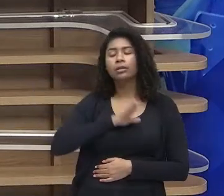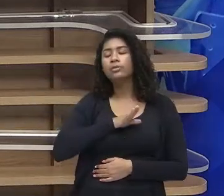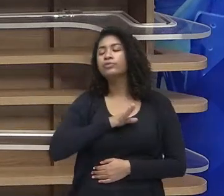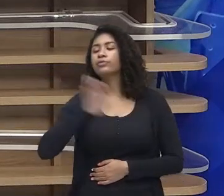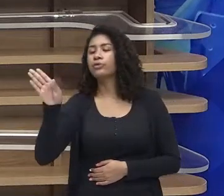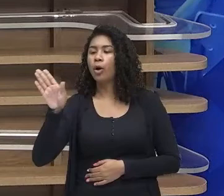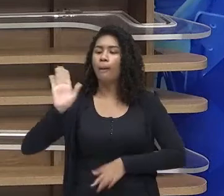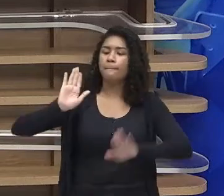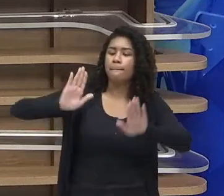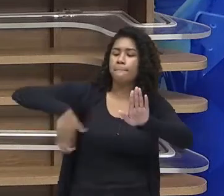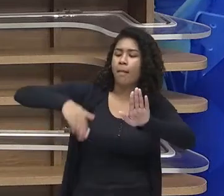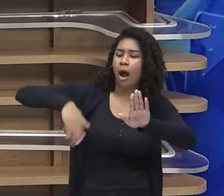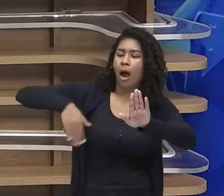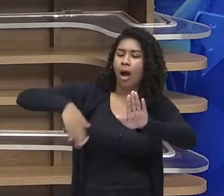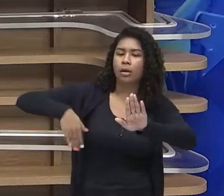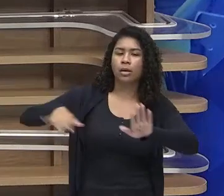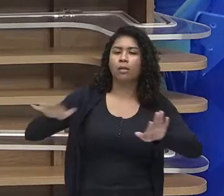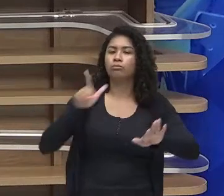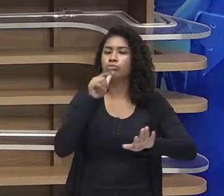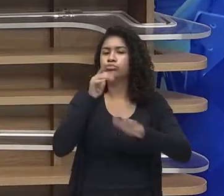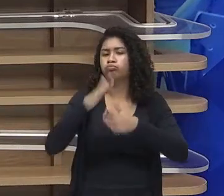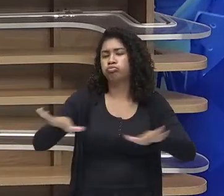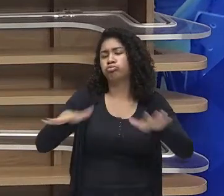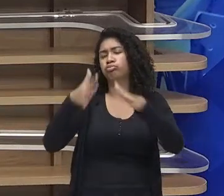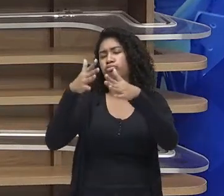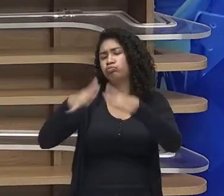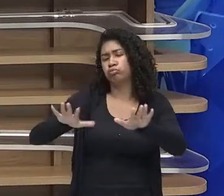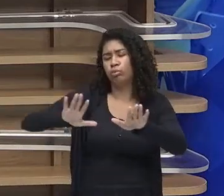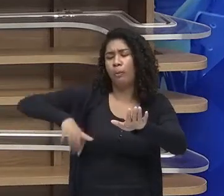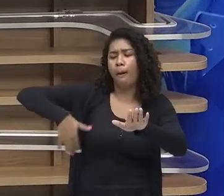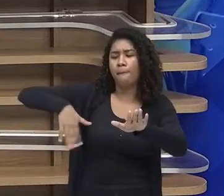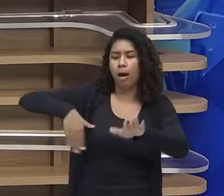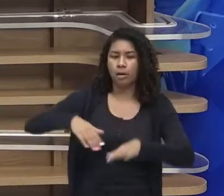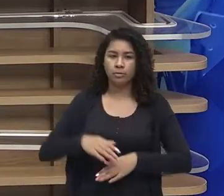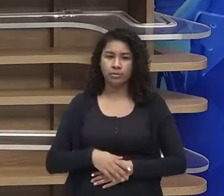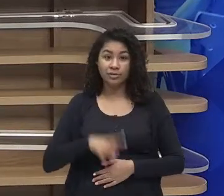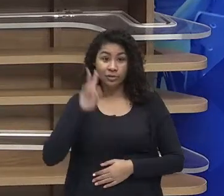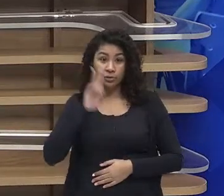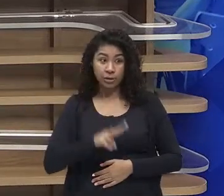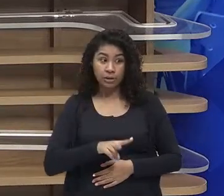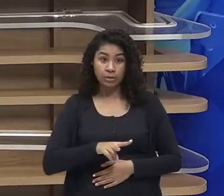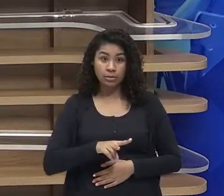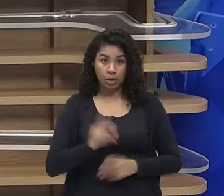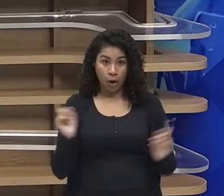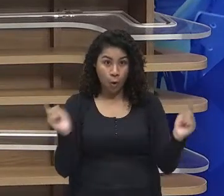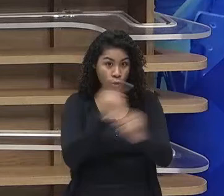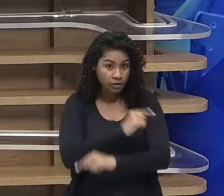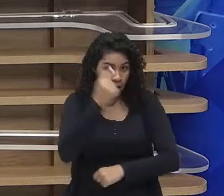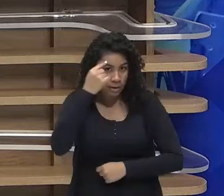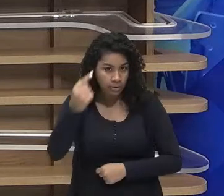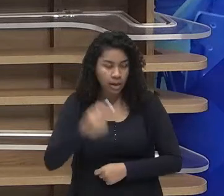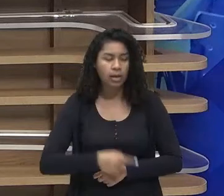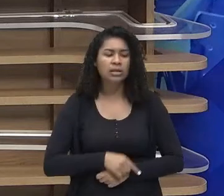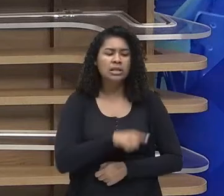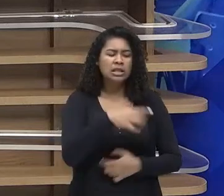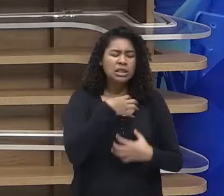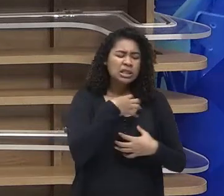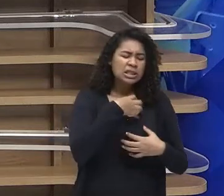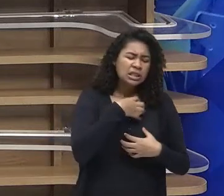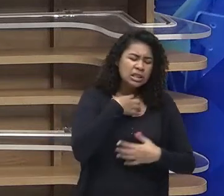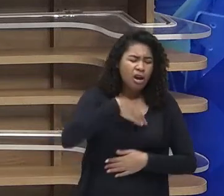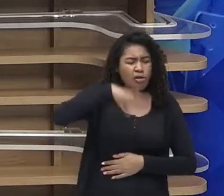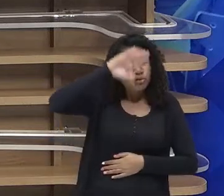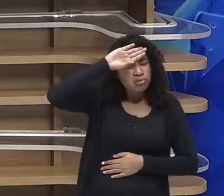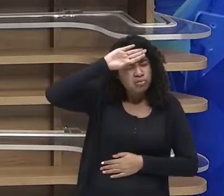praia. Um fato contrário. Mesmo estando com febre, foi para a praia. Olha, a minha ideia